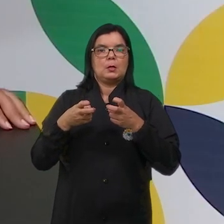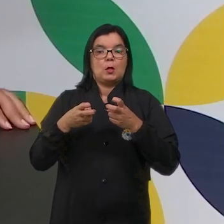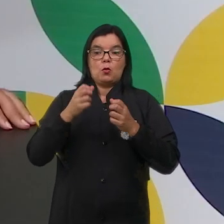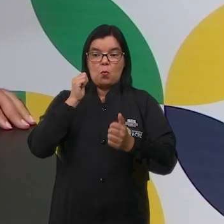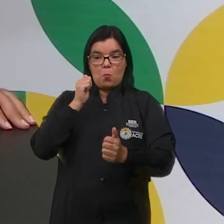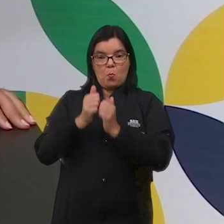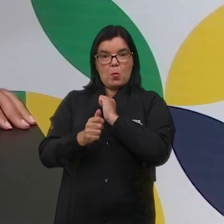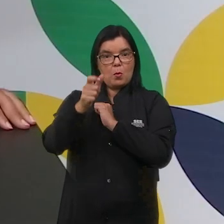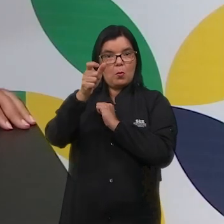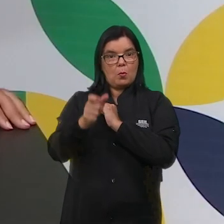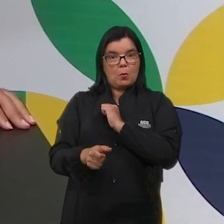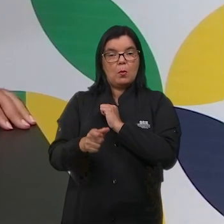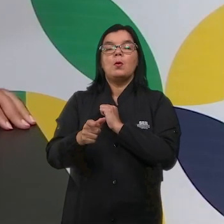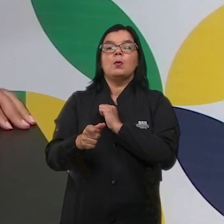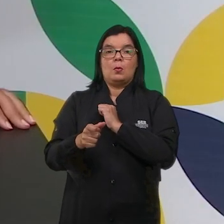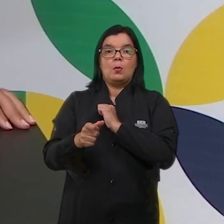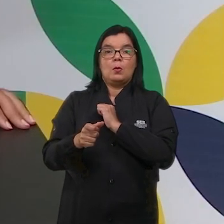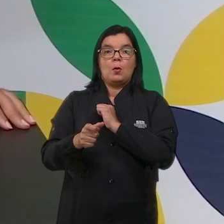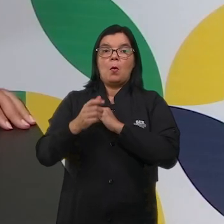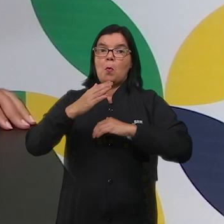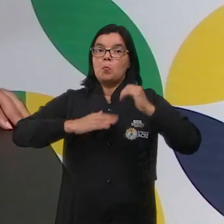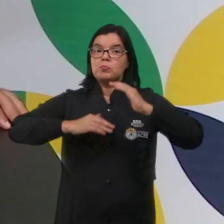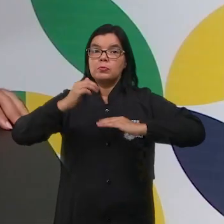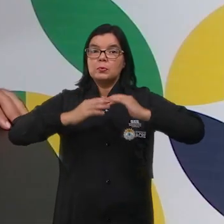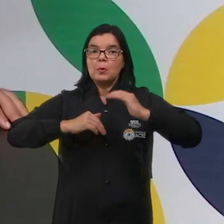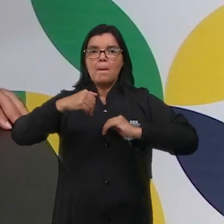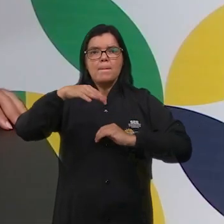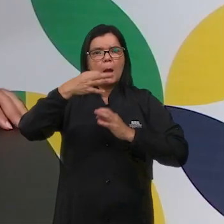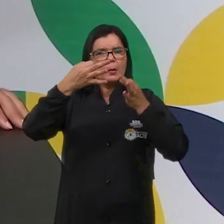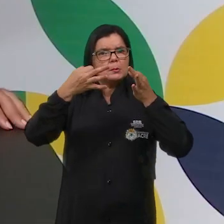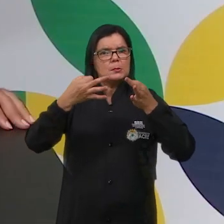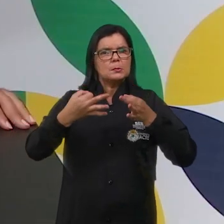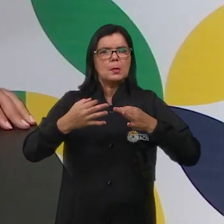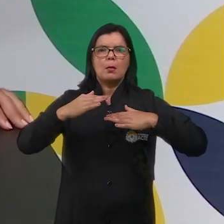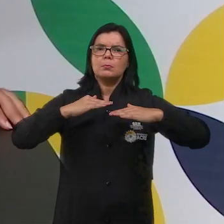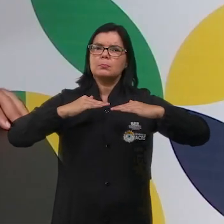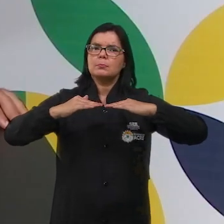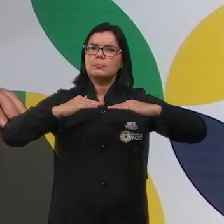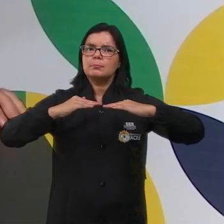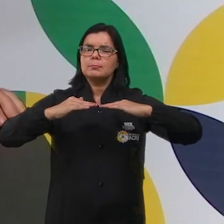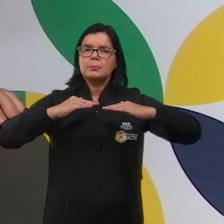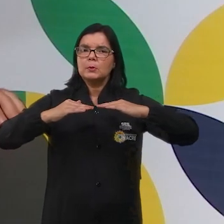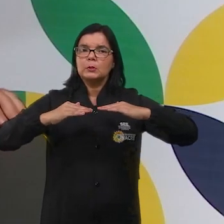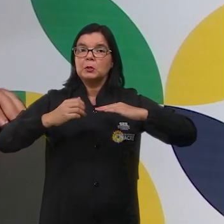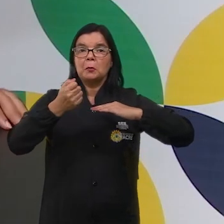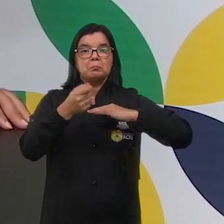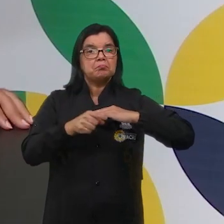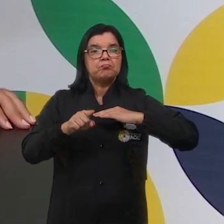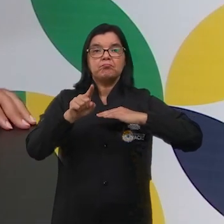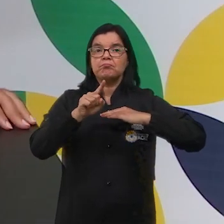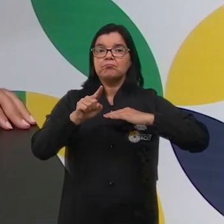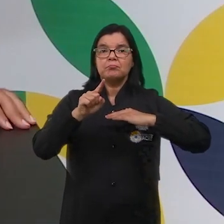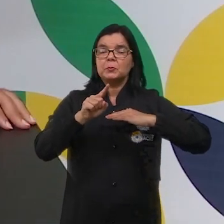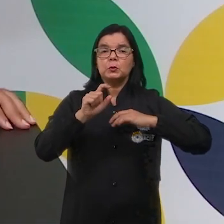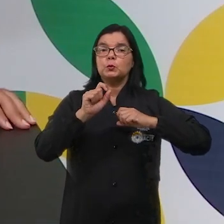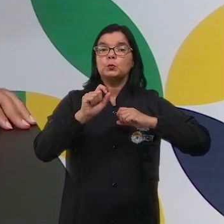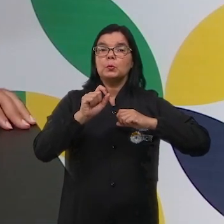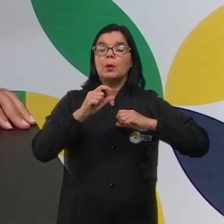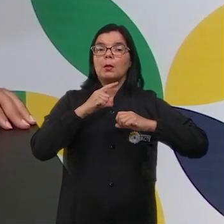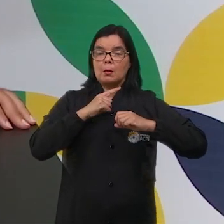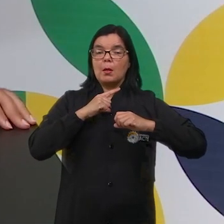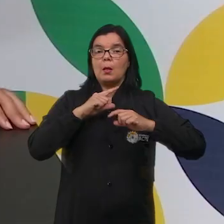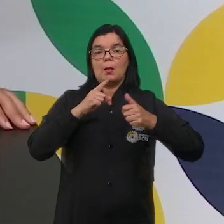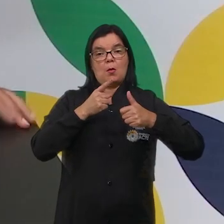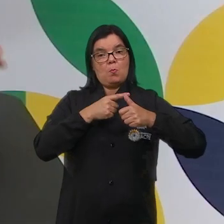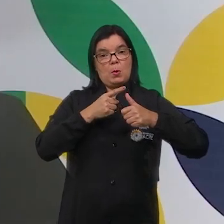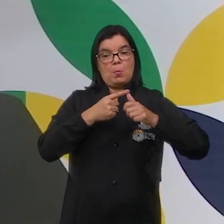atleta o movimento mais corretinho para ele executar, sem precisar efetivamente que ele execute.